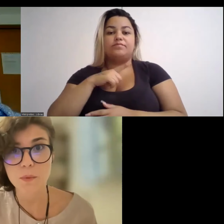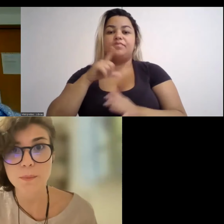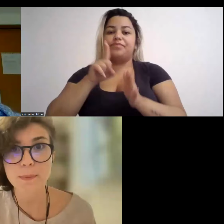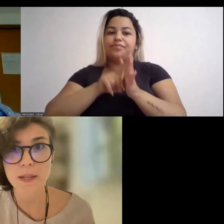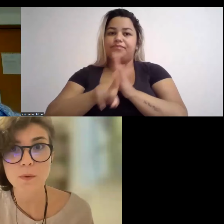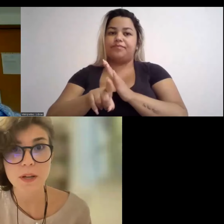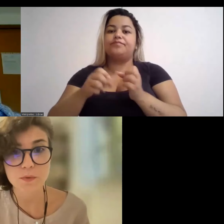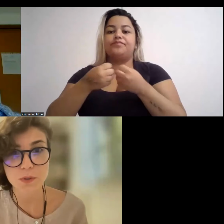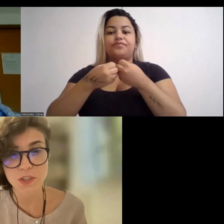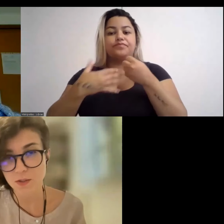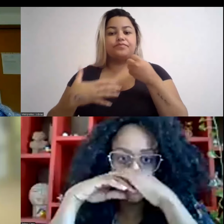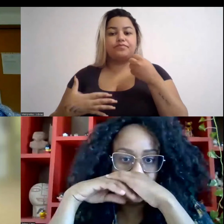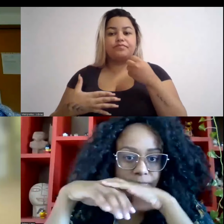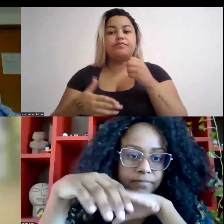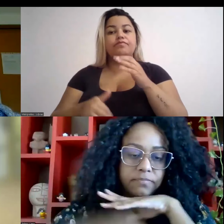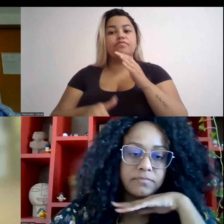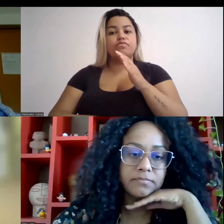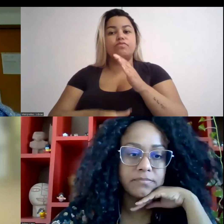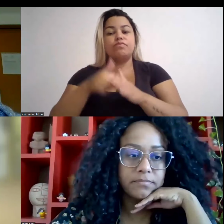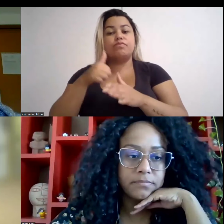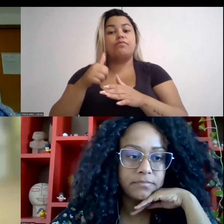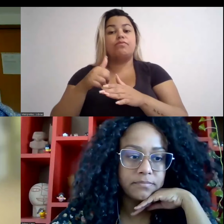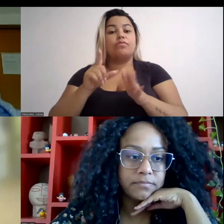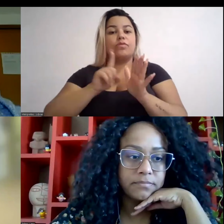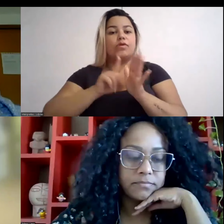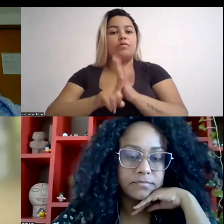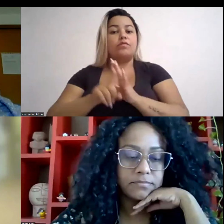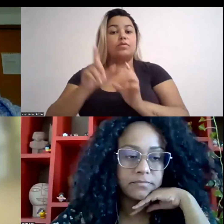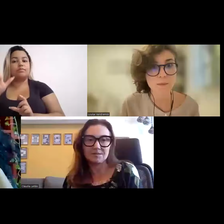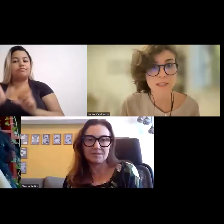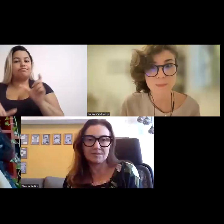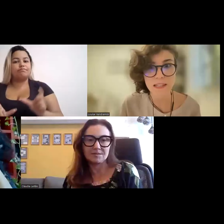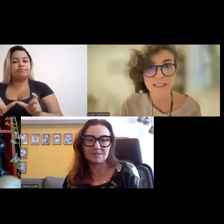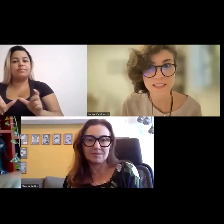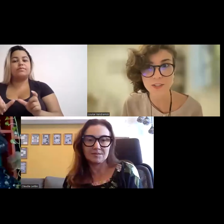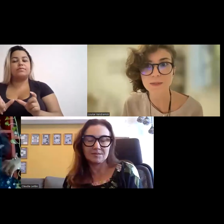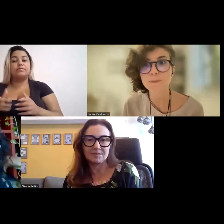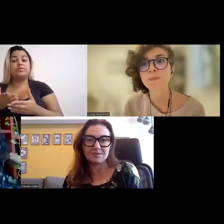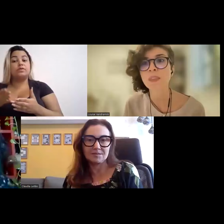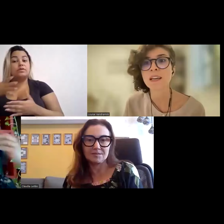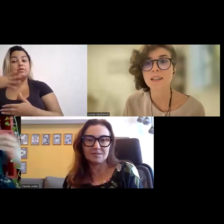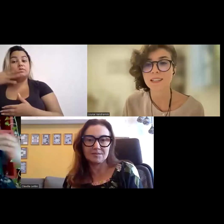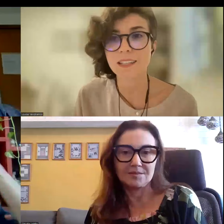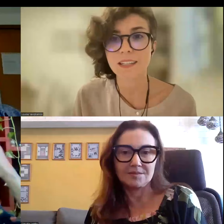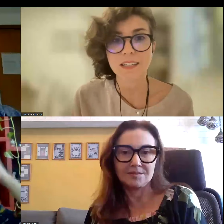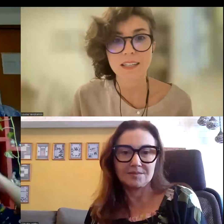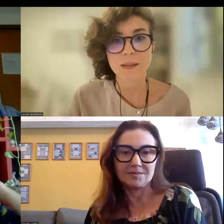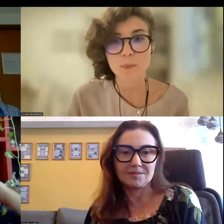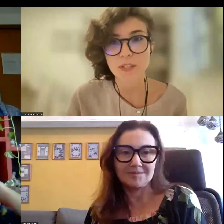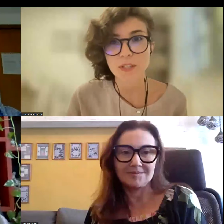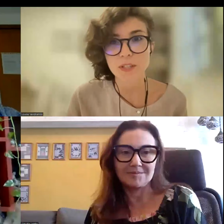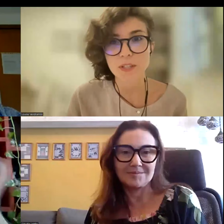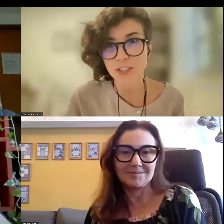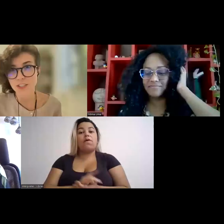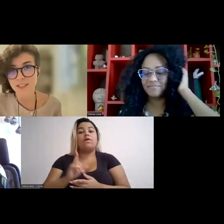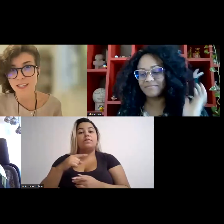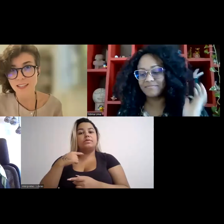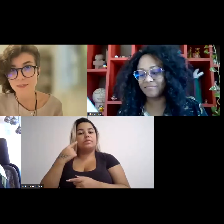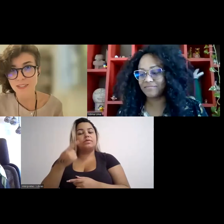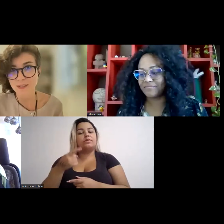então primeiro eu vou direcionar uma pergunta para cada uma de vocês, para cada uma das palestrantes, e depois a